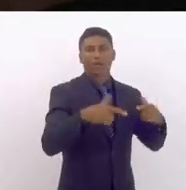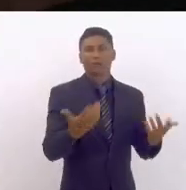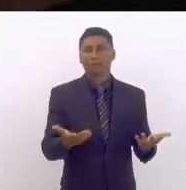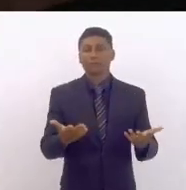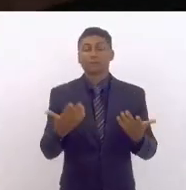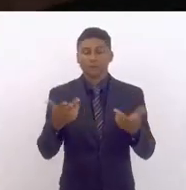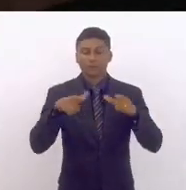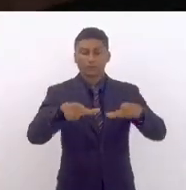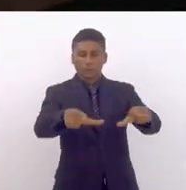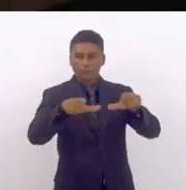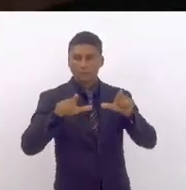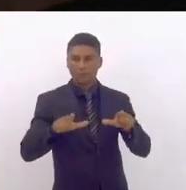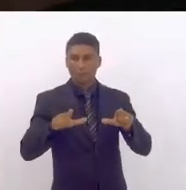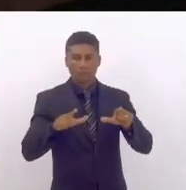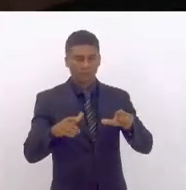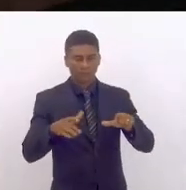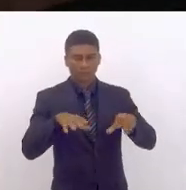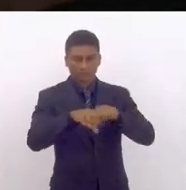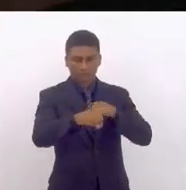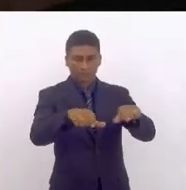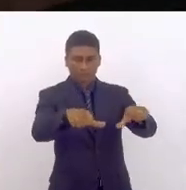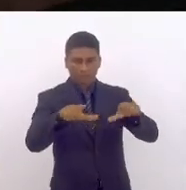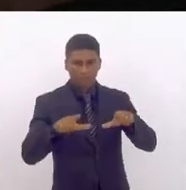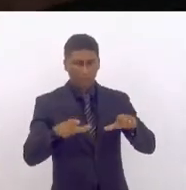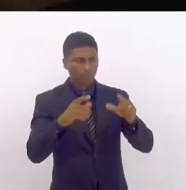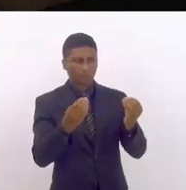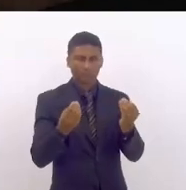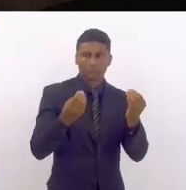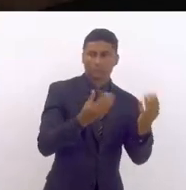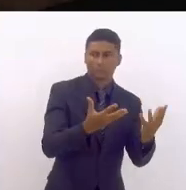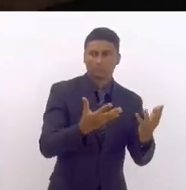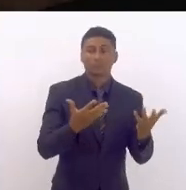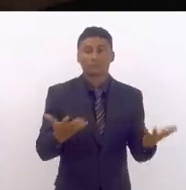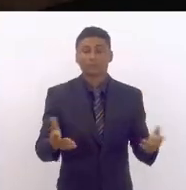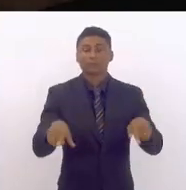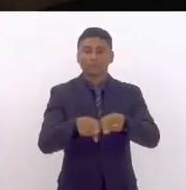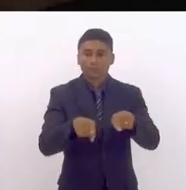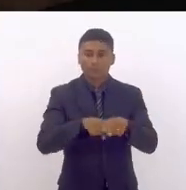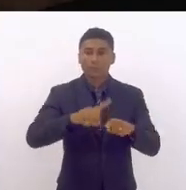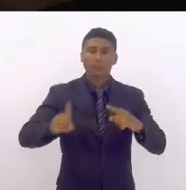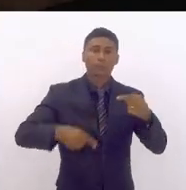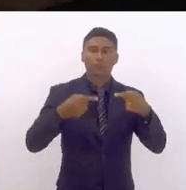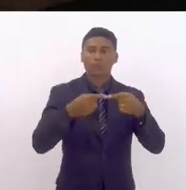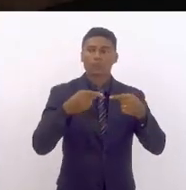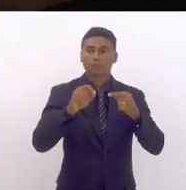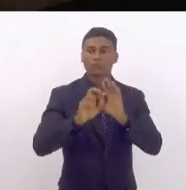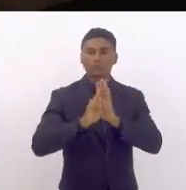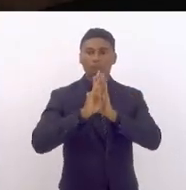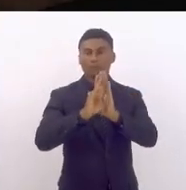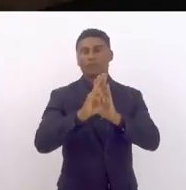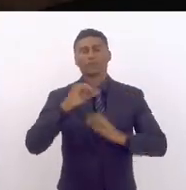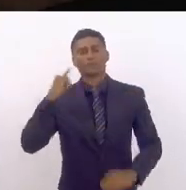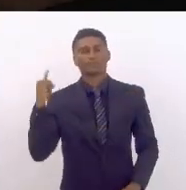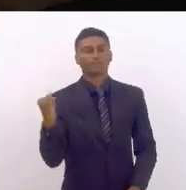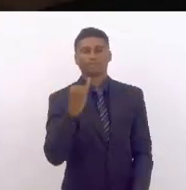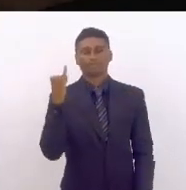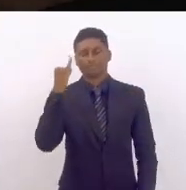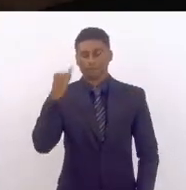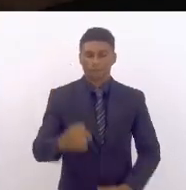de Abdias do Nascimento também traz um quê de simbolismo importante. Afinal de